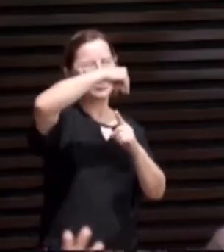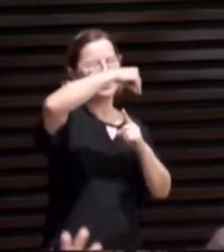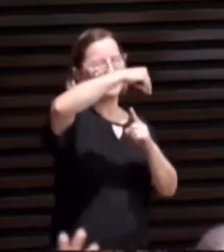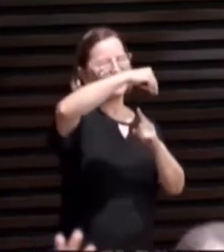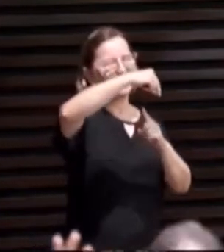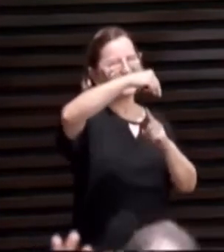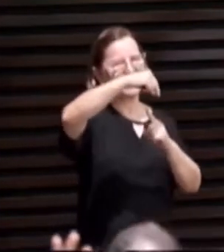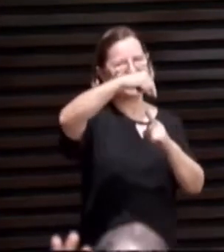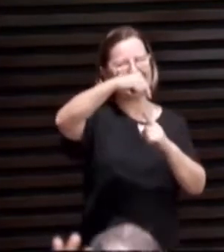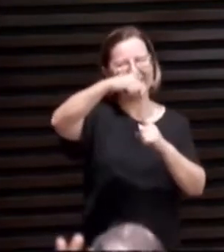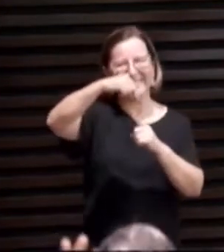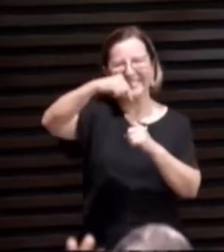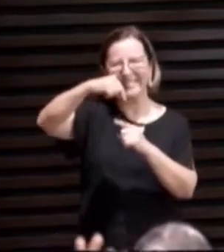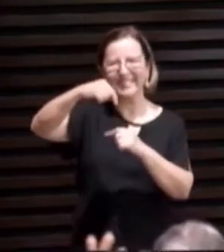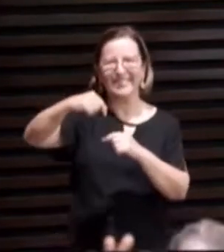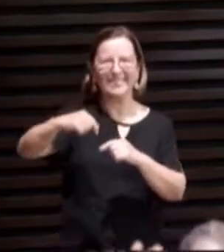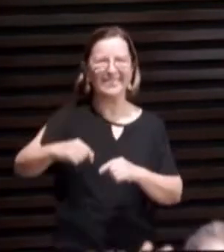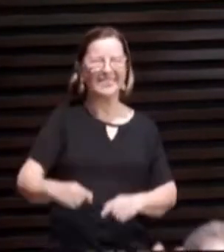Santo.